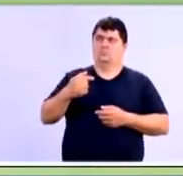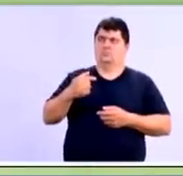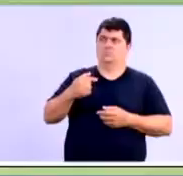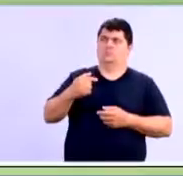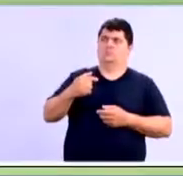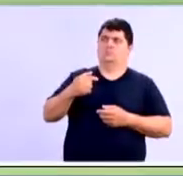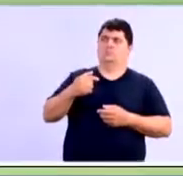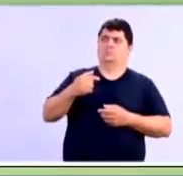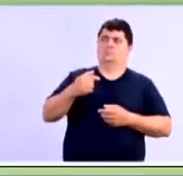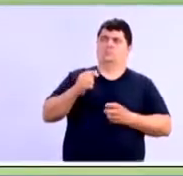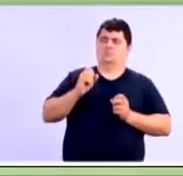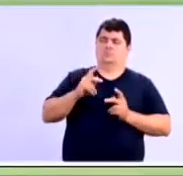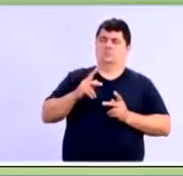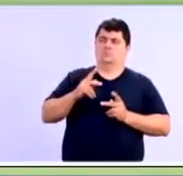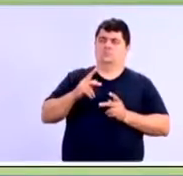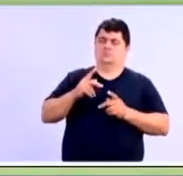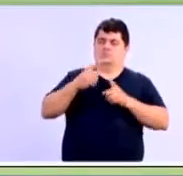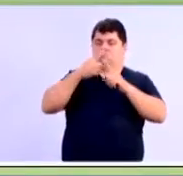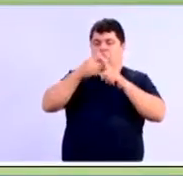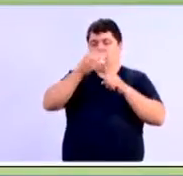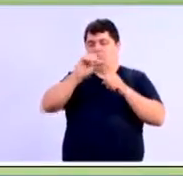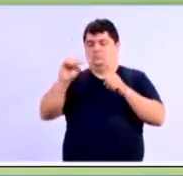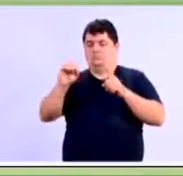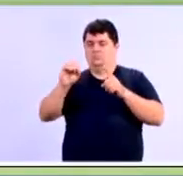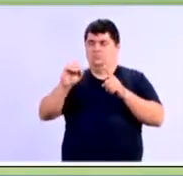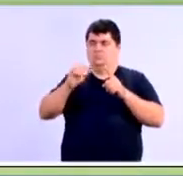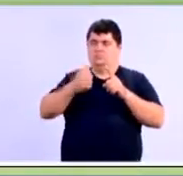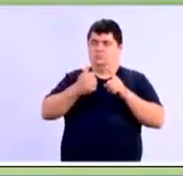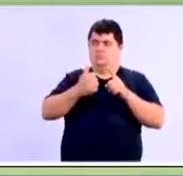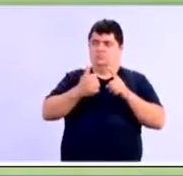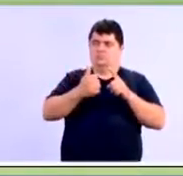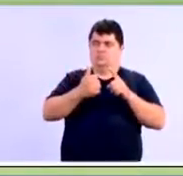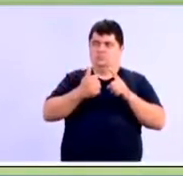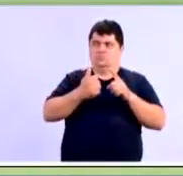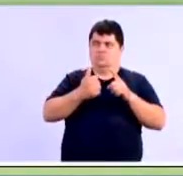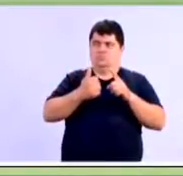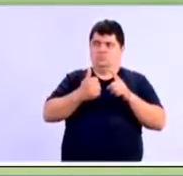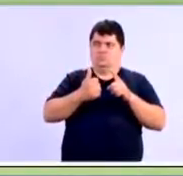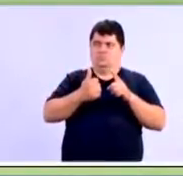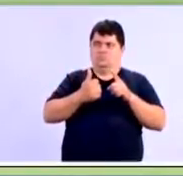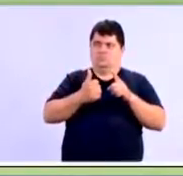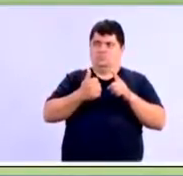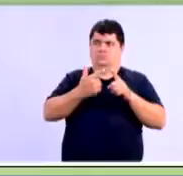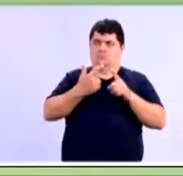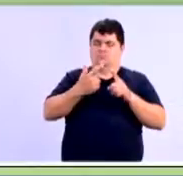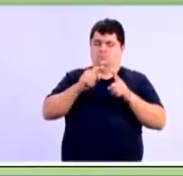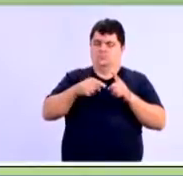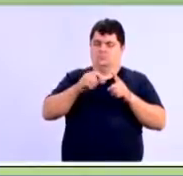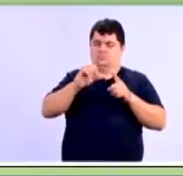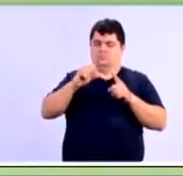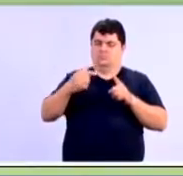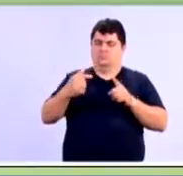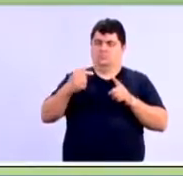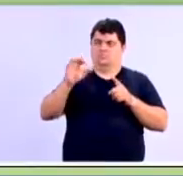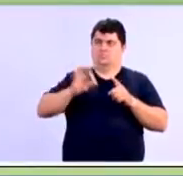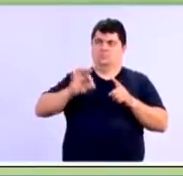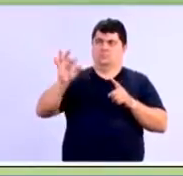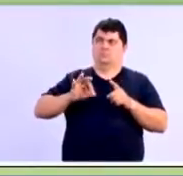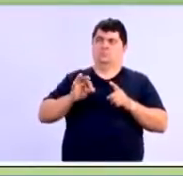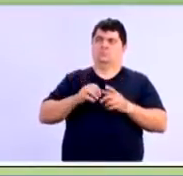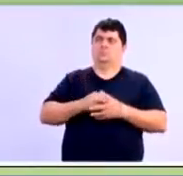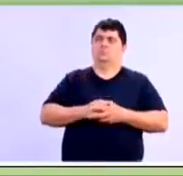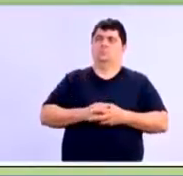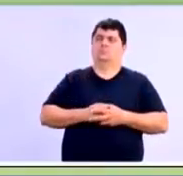12,97. Correto? Multiplico por 100, chego no meu percentual, que é 12,97. É isso,